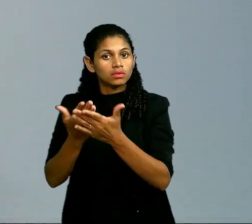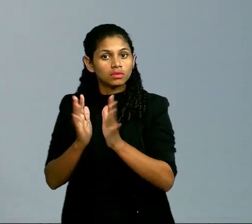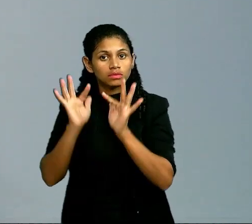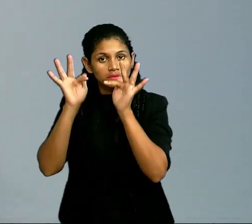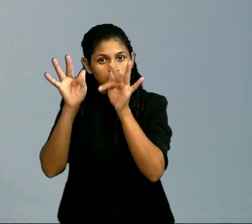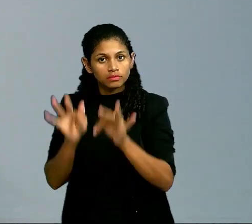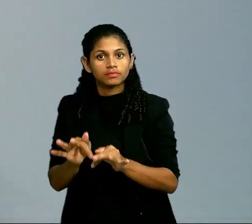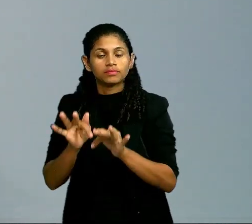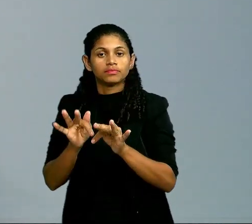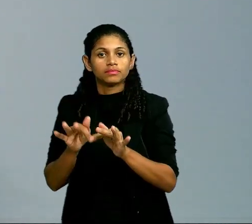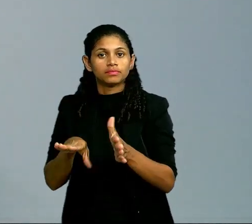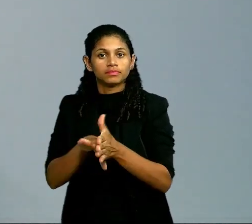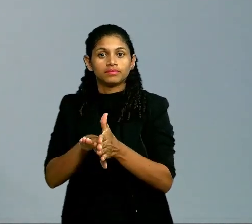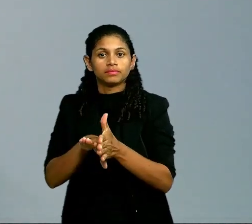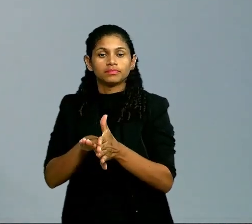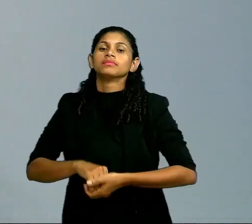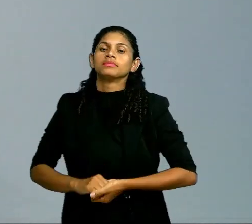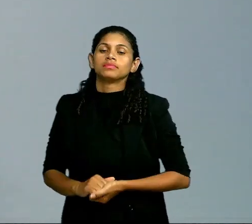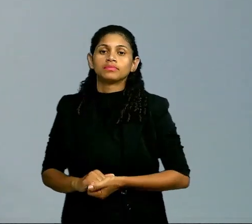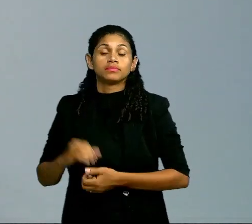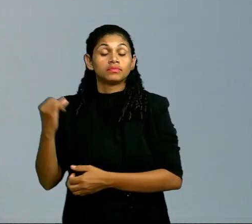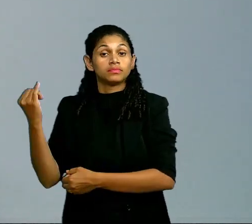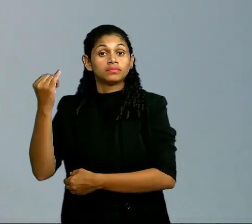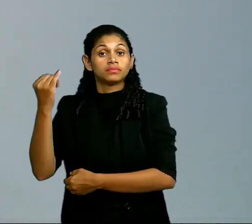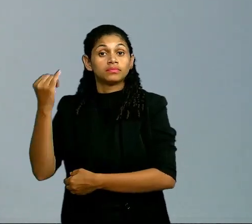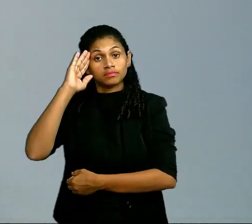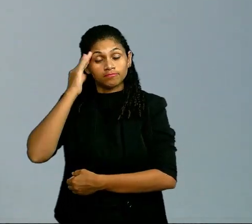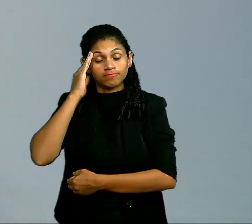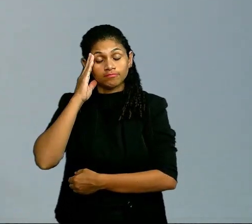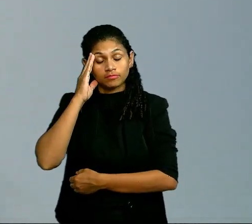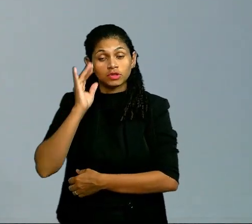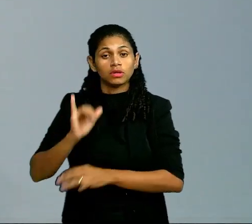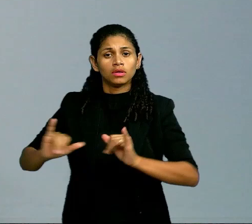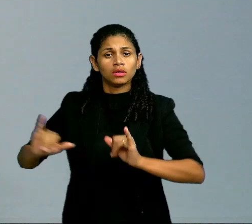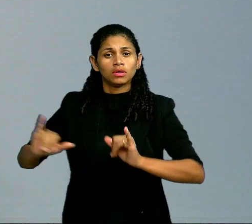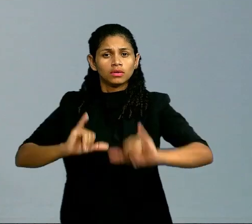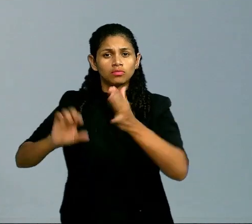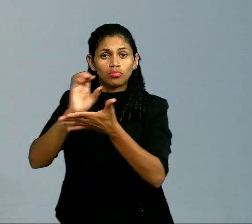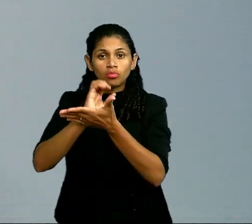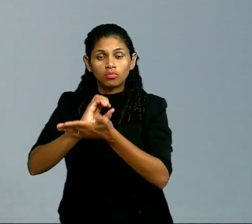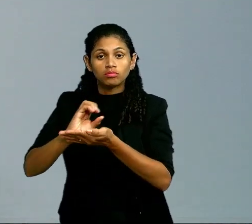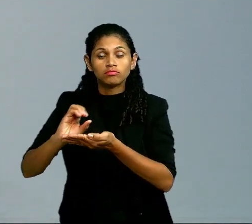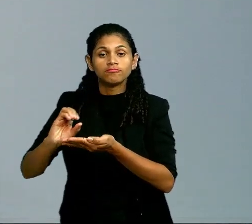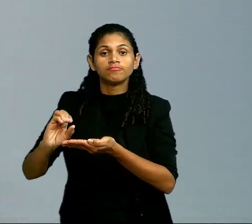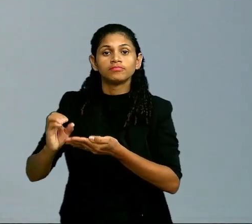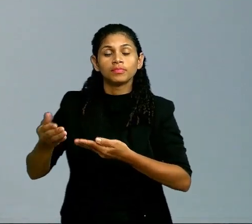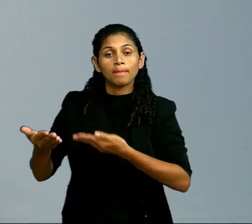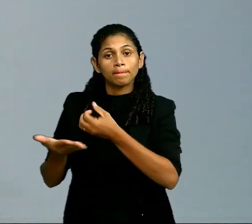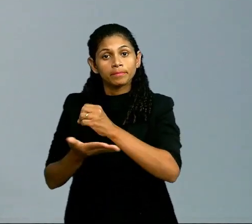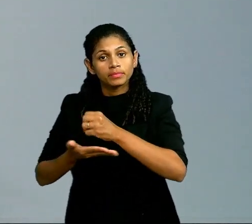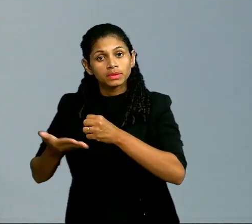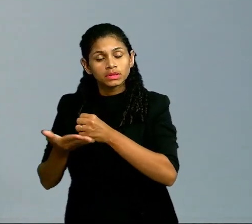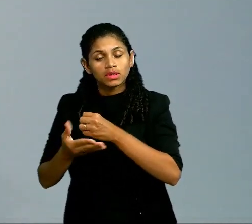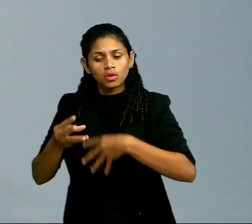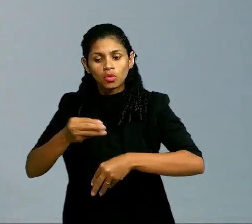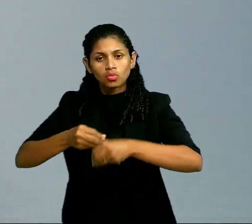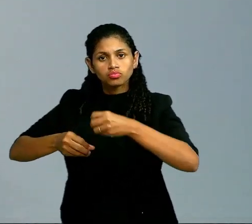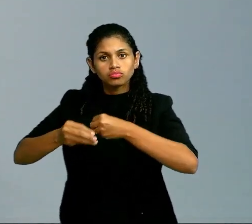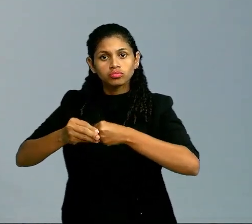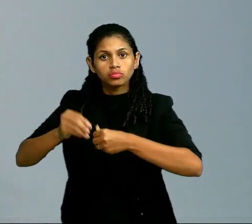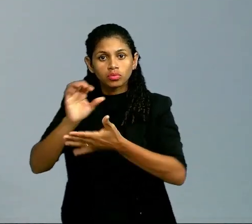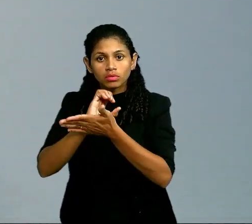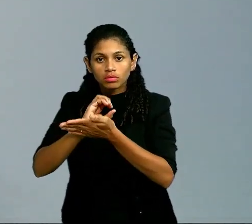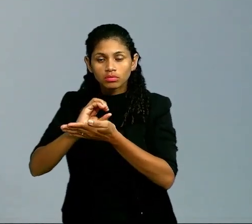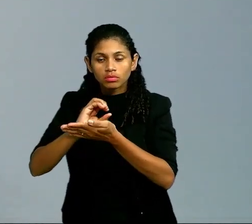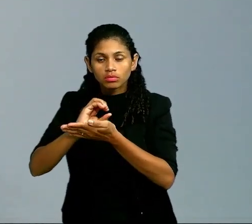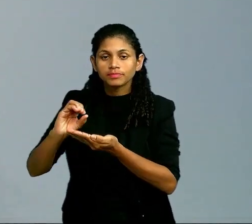final. Bom, é importante entender que a química orgânica ela é baseada principalmente em compostos orgânicos, e esses compostos orgânicos